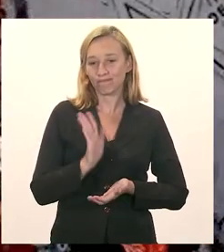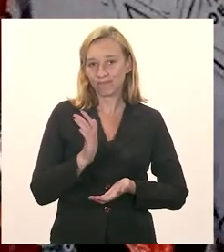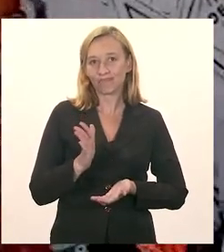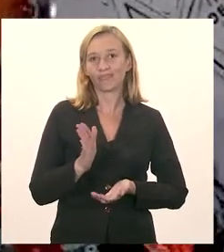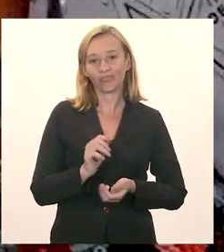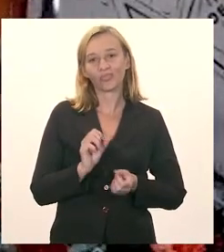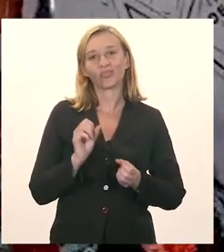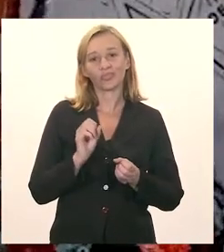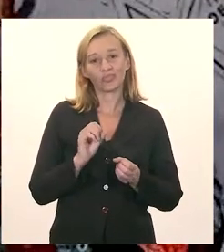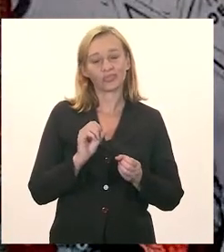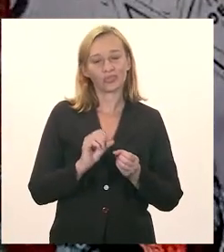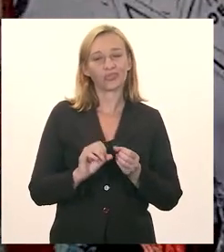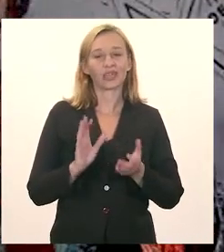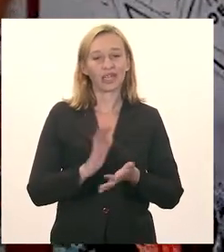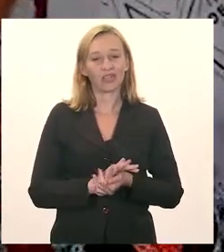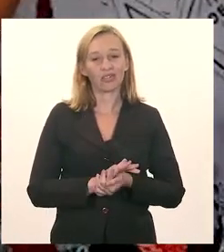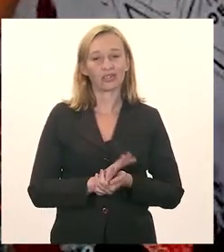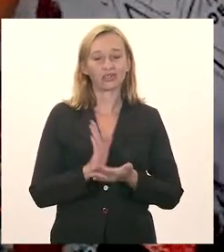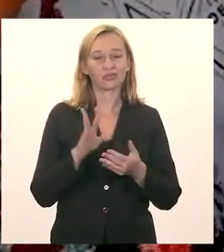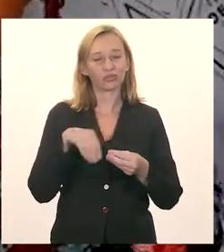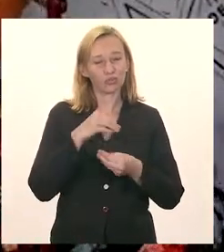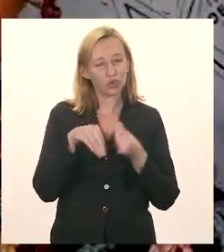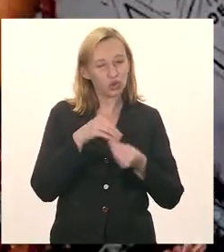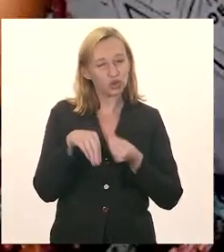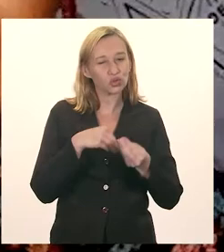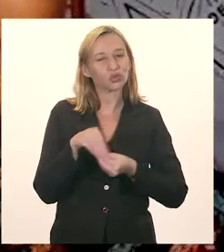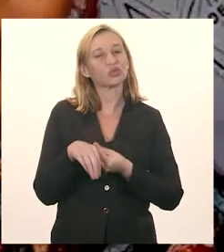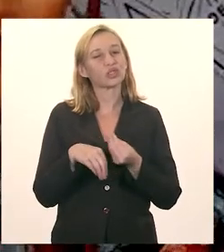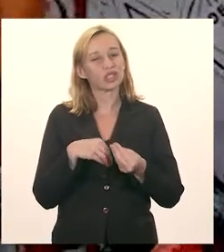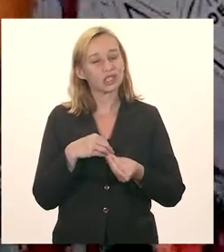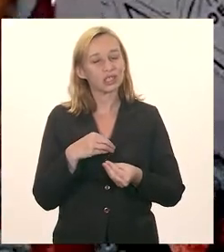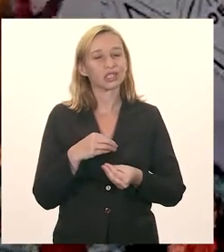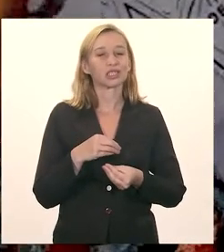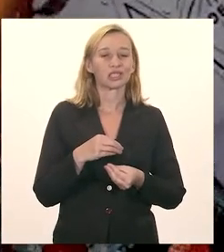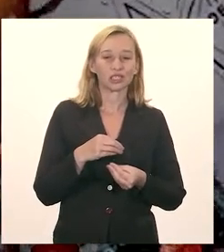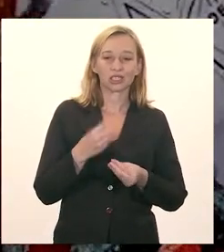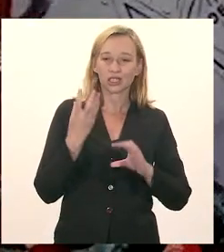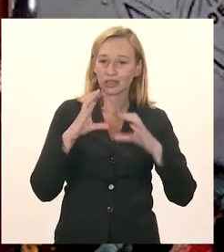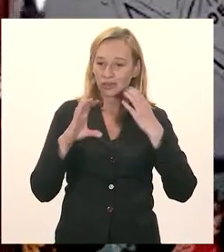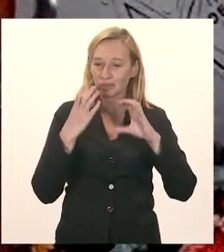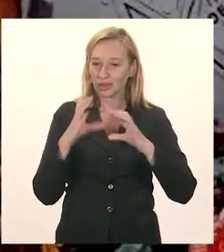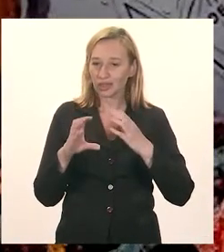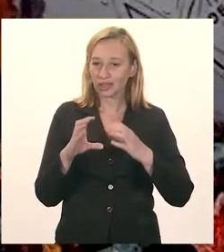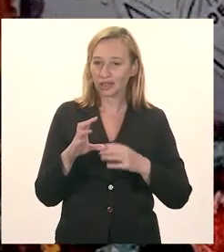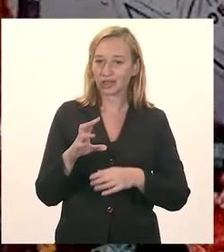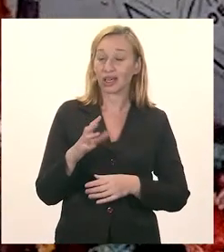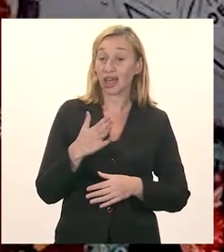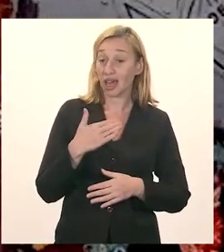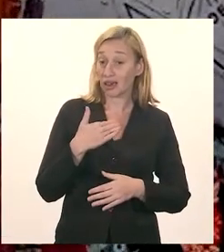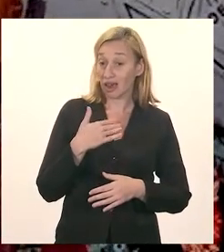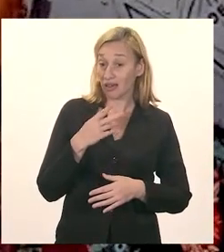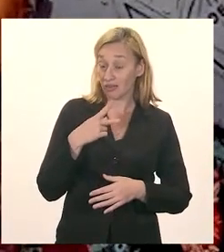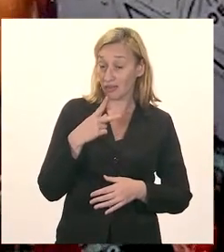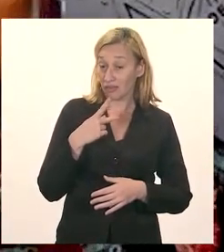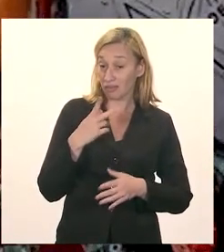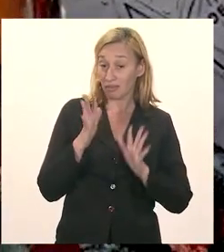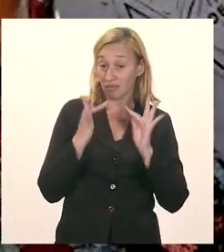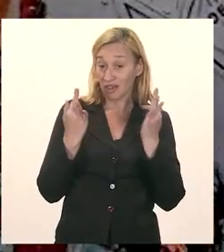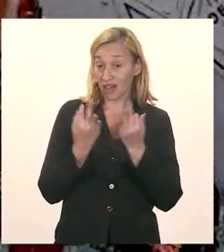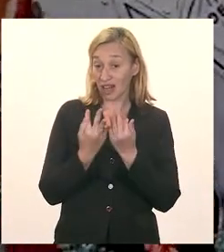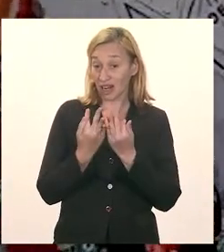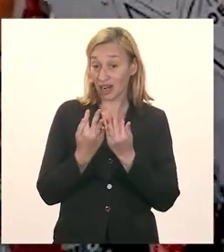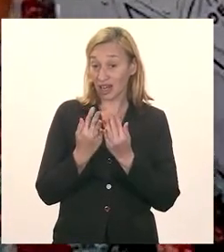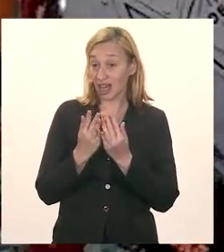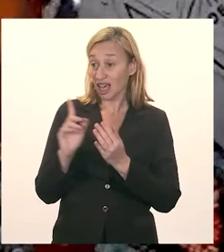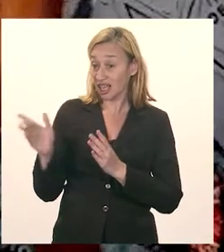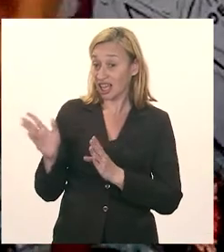já fazia uma mistura de embolada. Minha família chamava de repente. Ah,